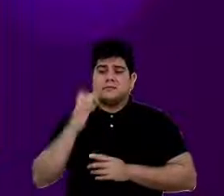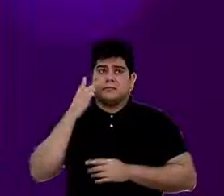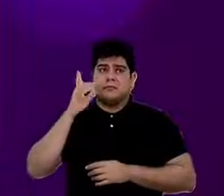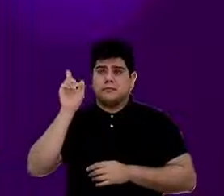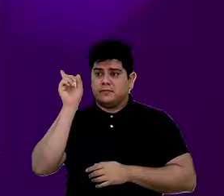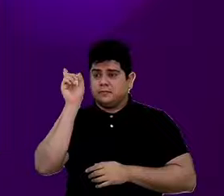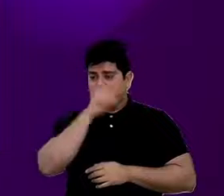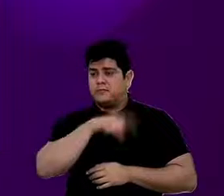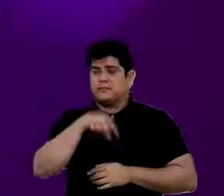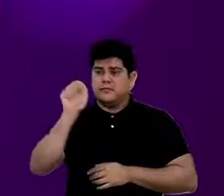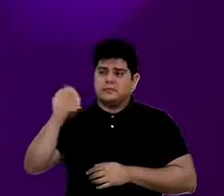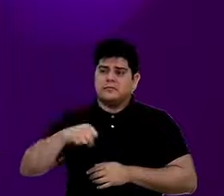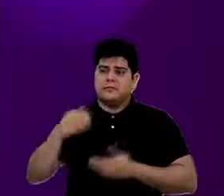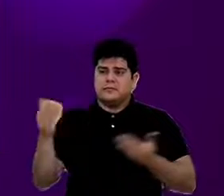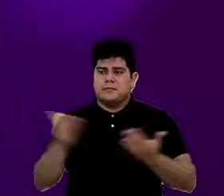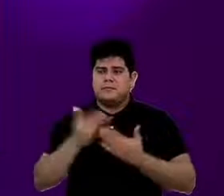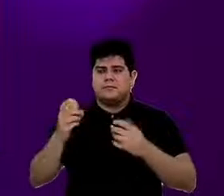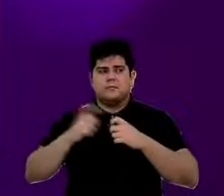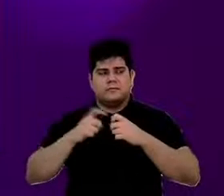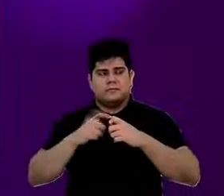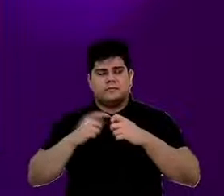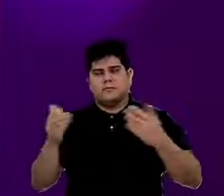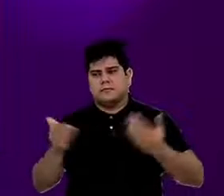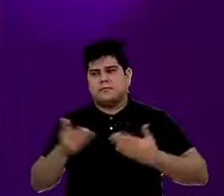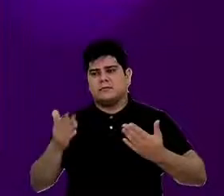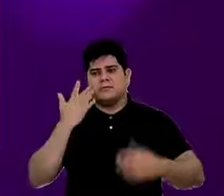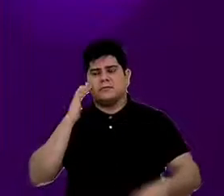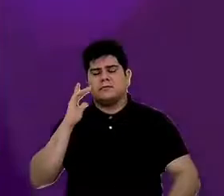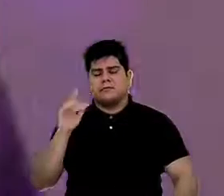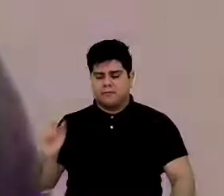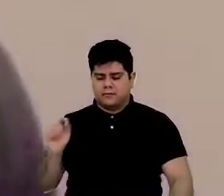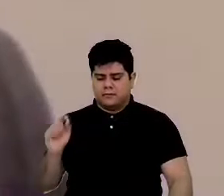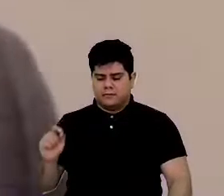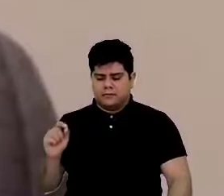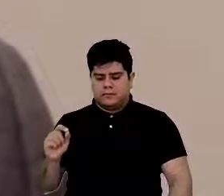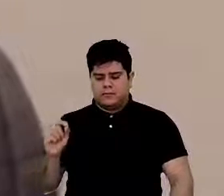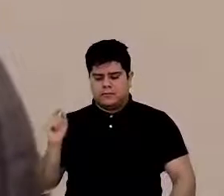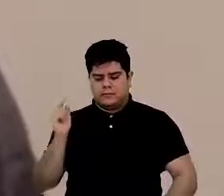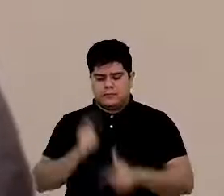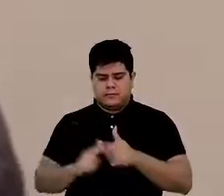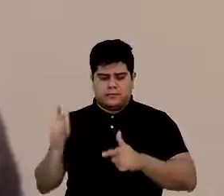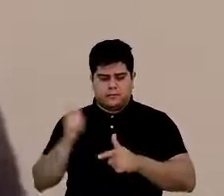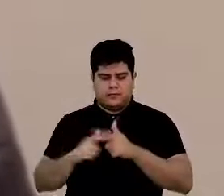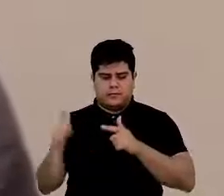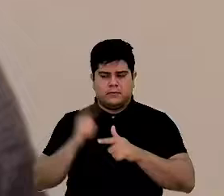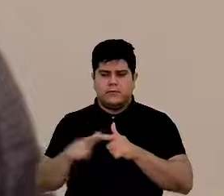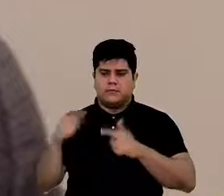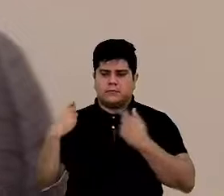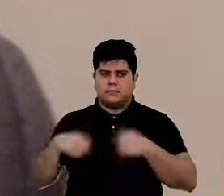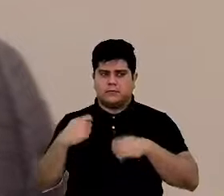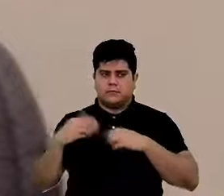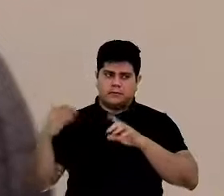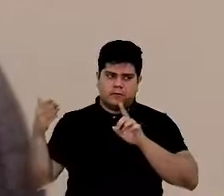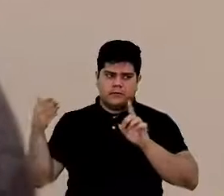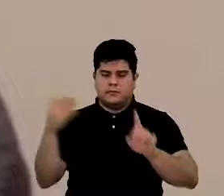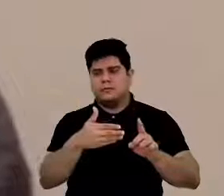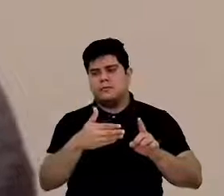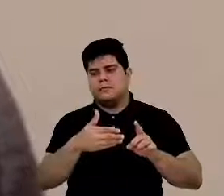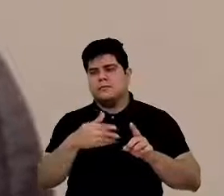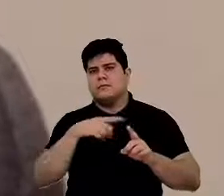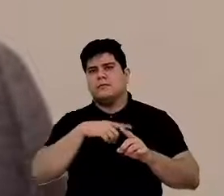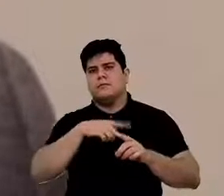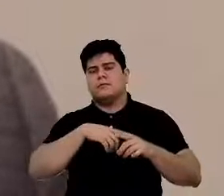um desafio da medicina atual. Eu acho que esse problema ele deve se reportar efetivamente às